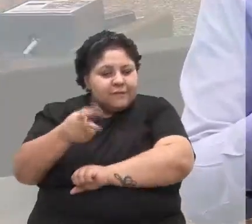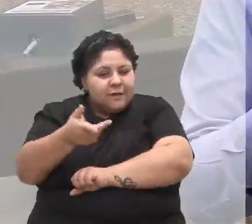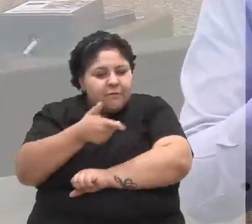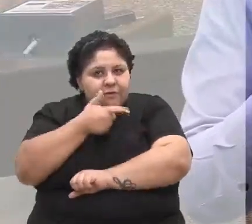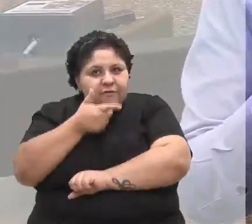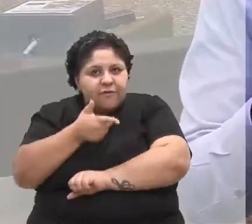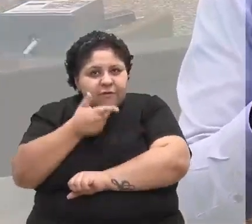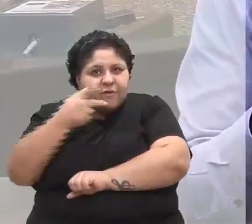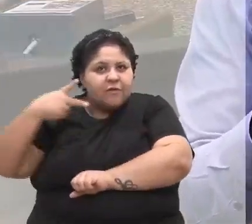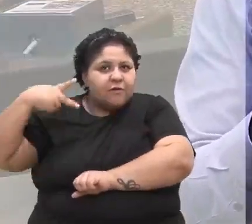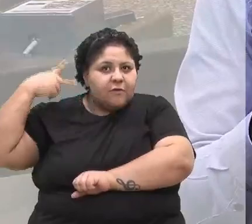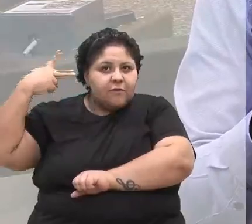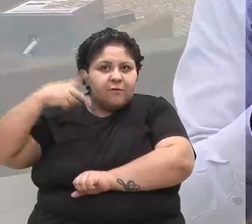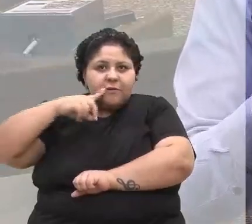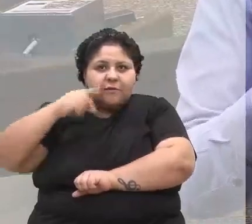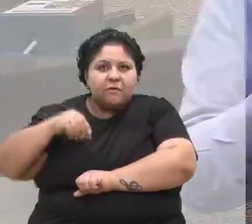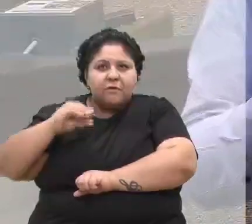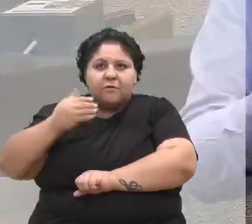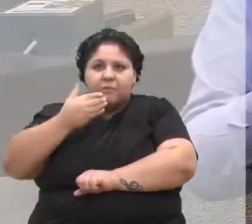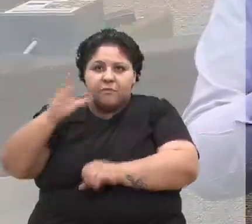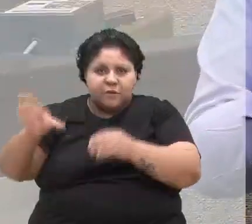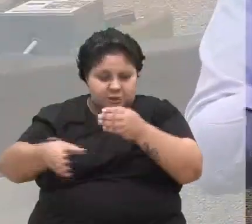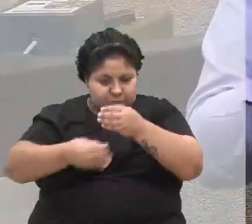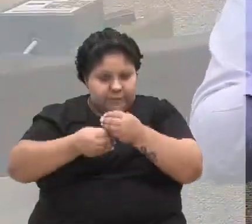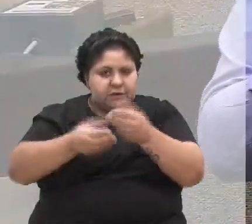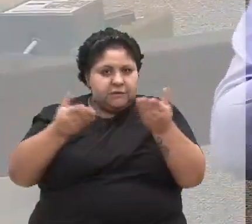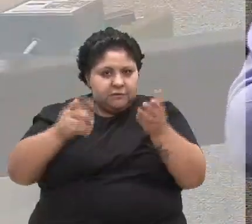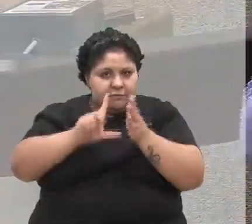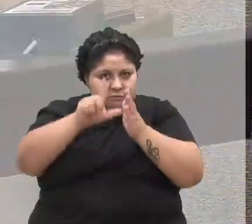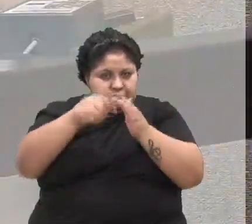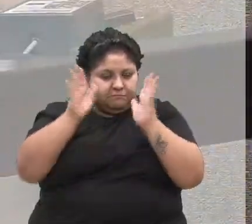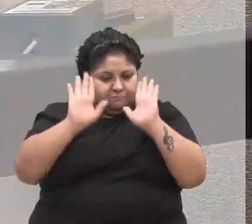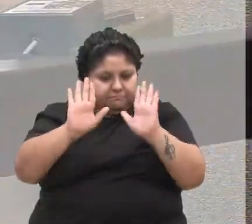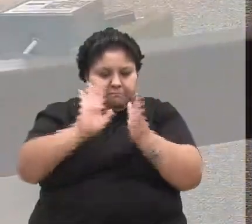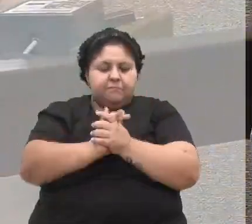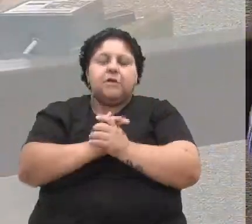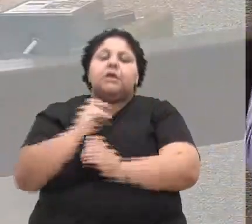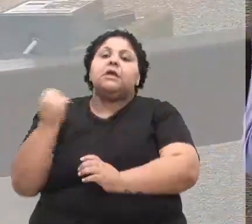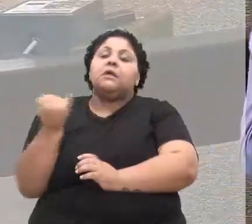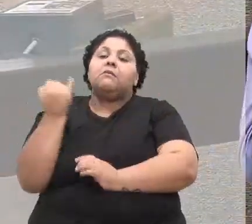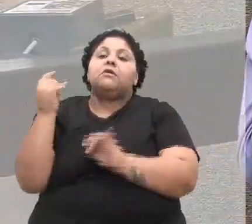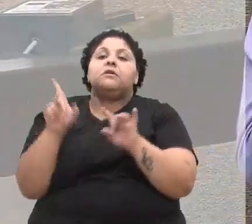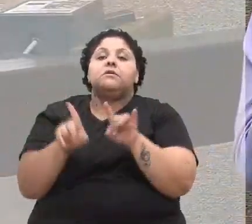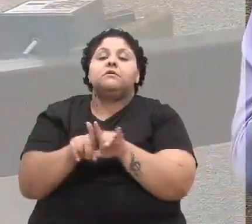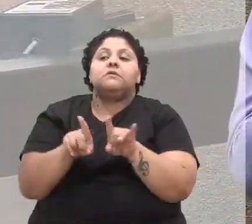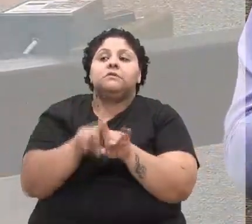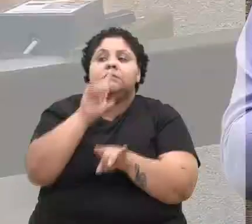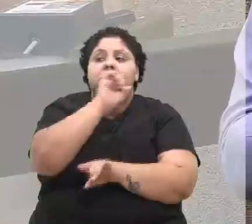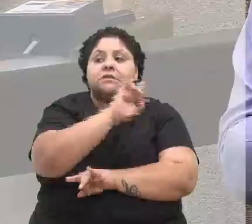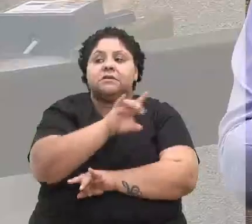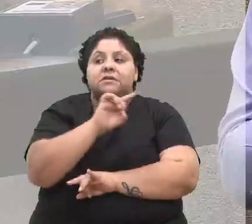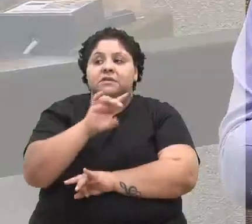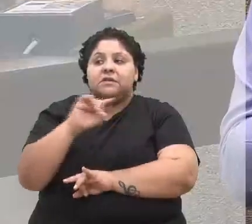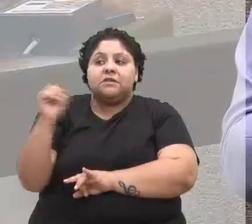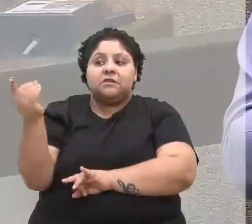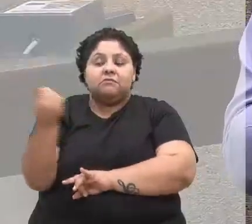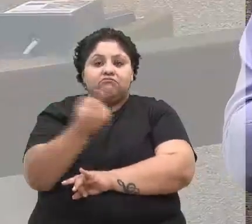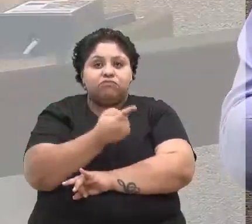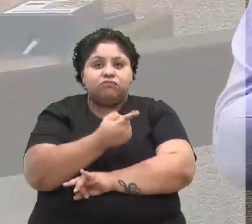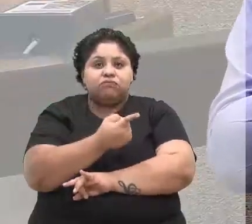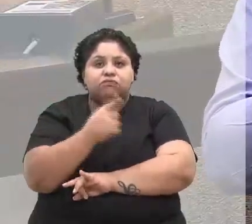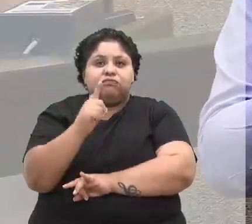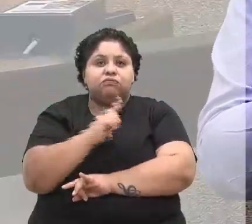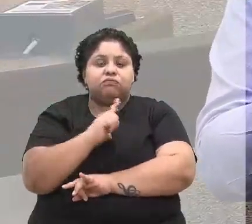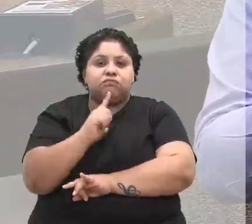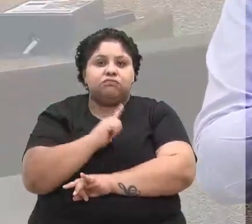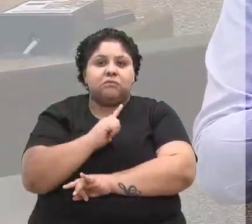vereadora Rose, a senhora me pediu a parte, eu já vou lhe ceder, da importância que tem também que cada um de nós aqui, vereadores,